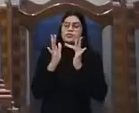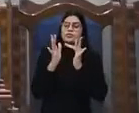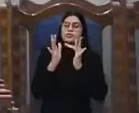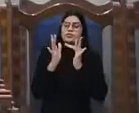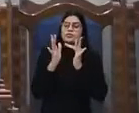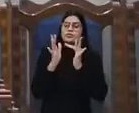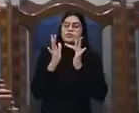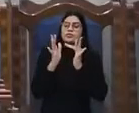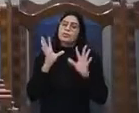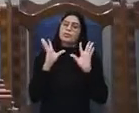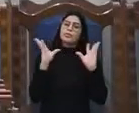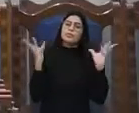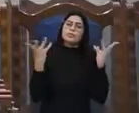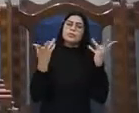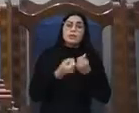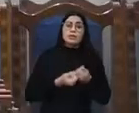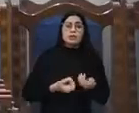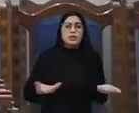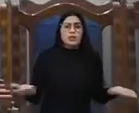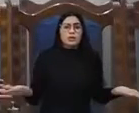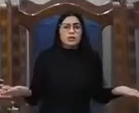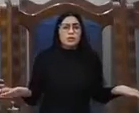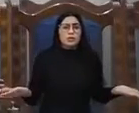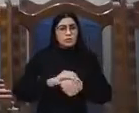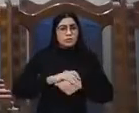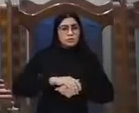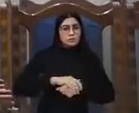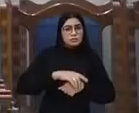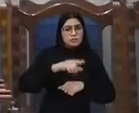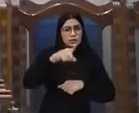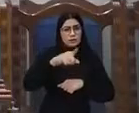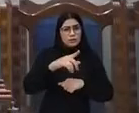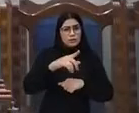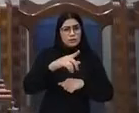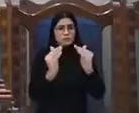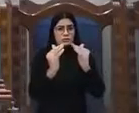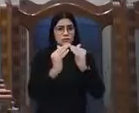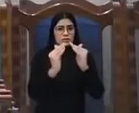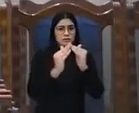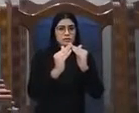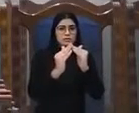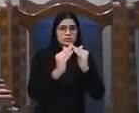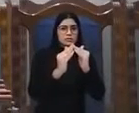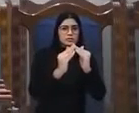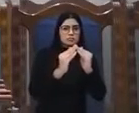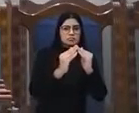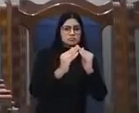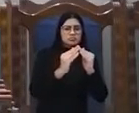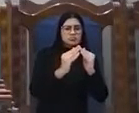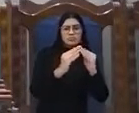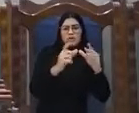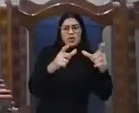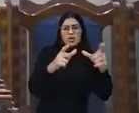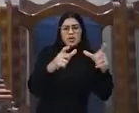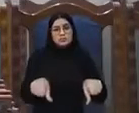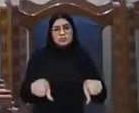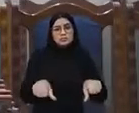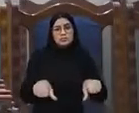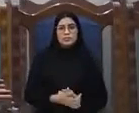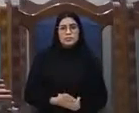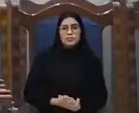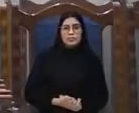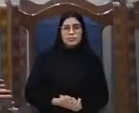e maravilhoso. Nessa noite, aí onde você está, não foi por acaso que você parou